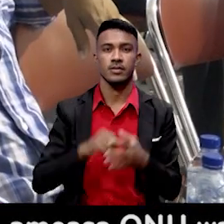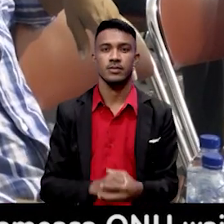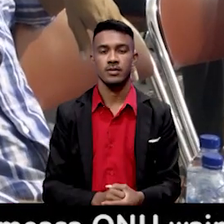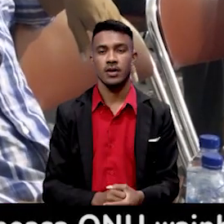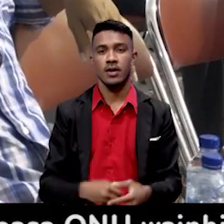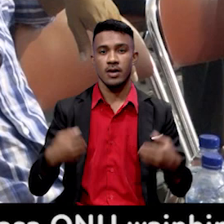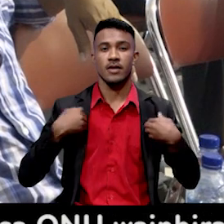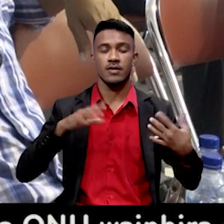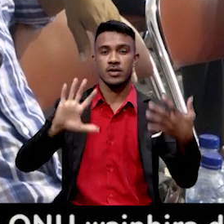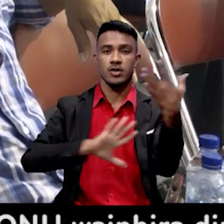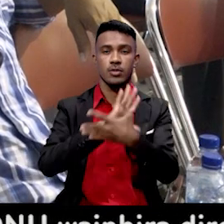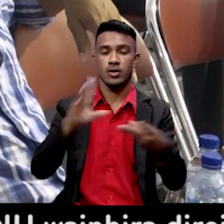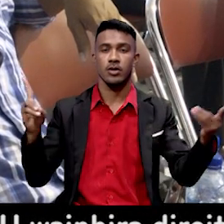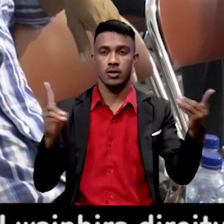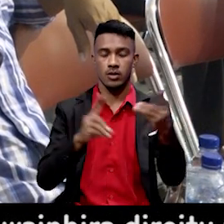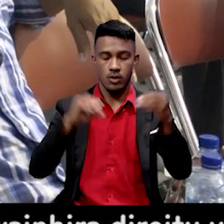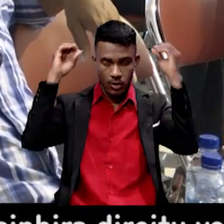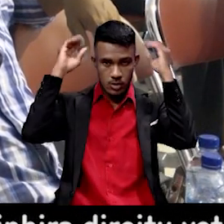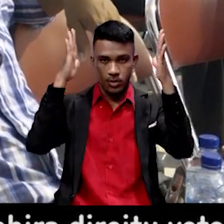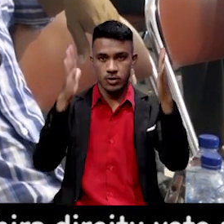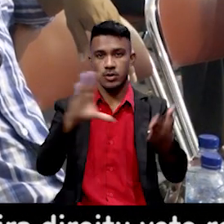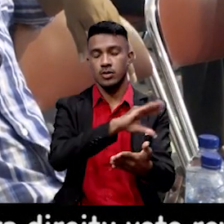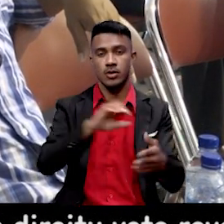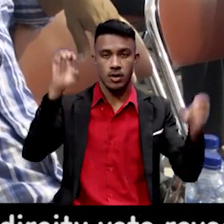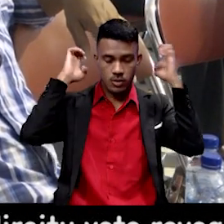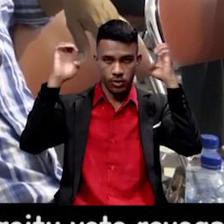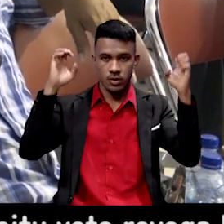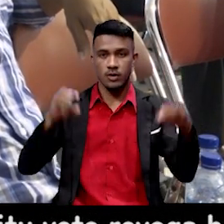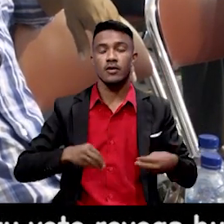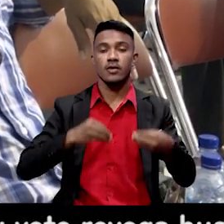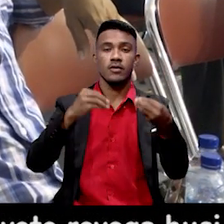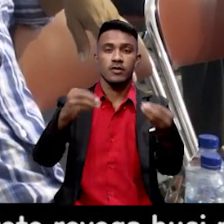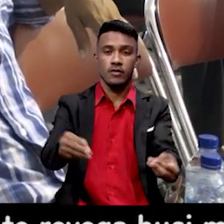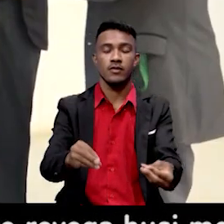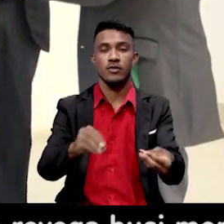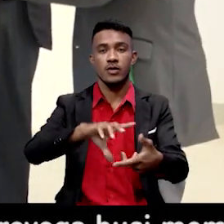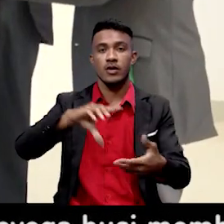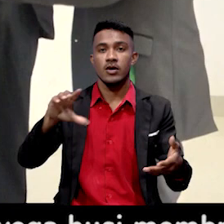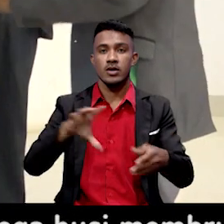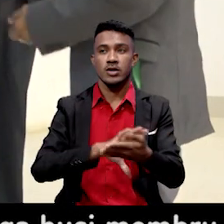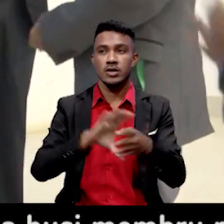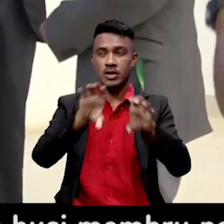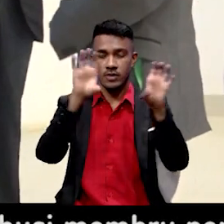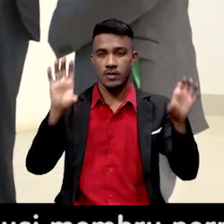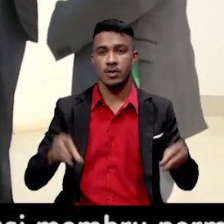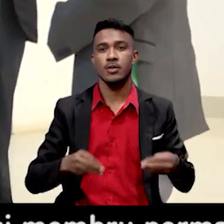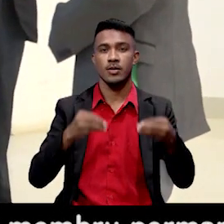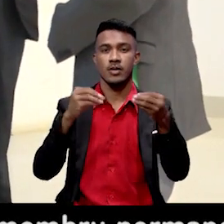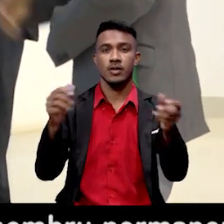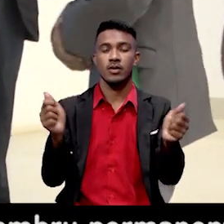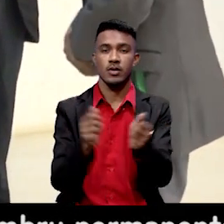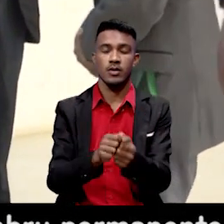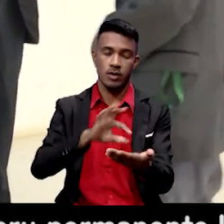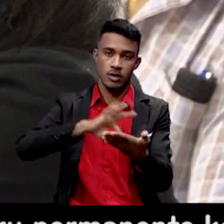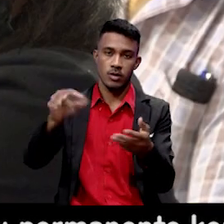Ia komemorasan lorong profesor no lorong mundial edukasaun ne fahemos premio ba profesor sira nebe manan ia kompetisaun hakerek test tu holian